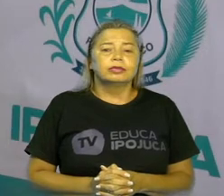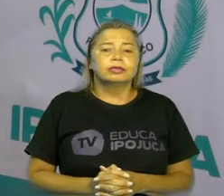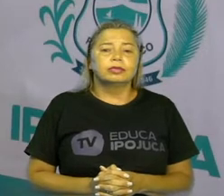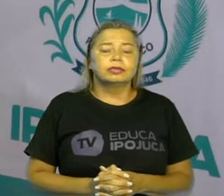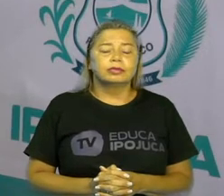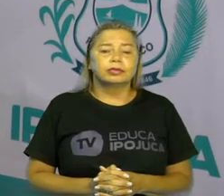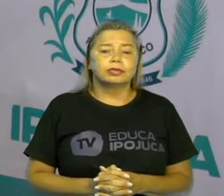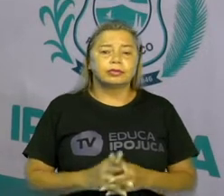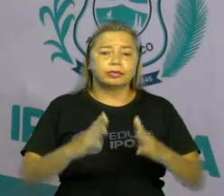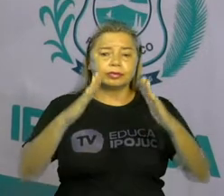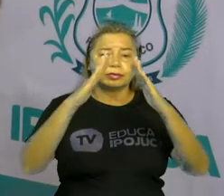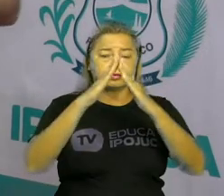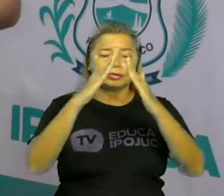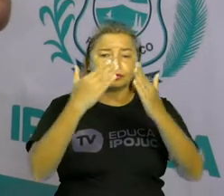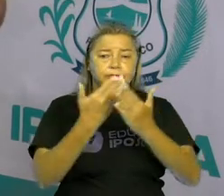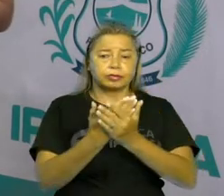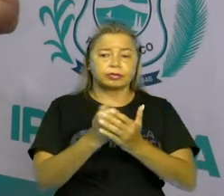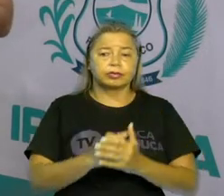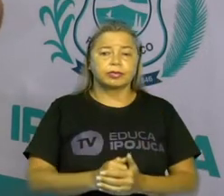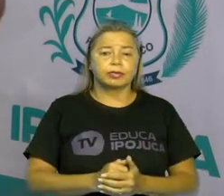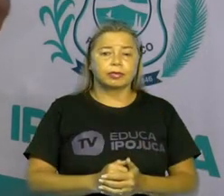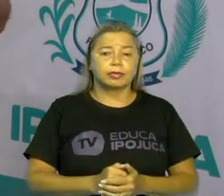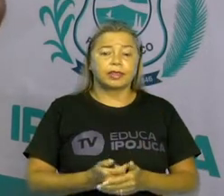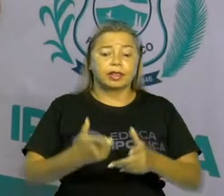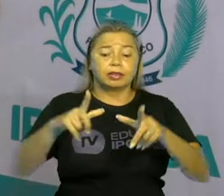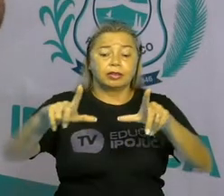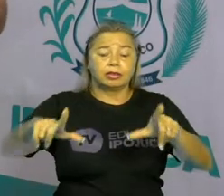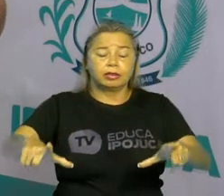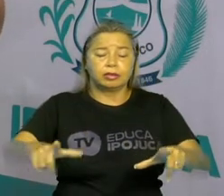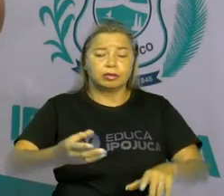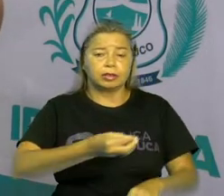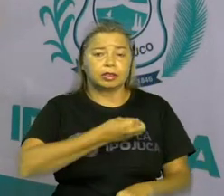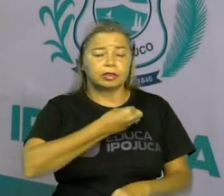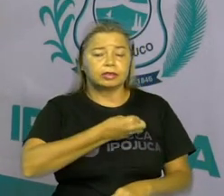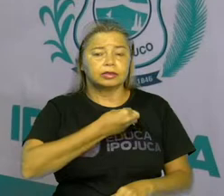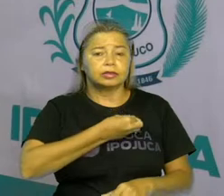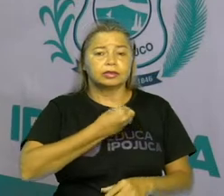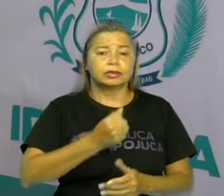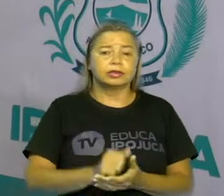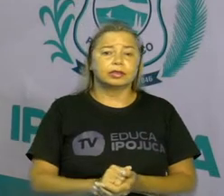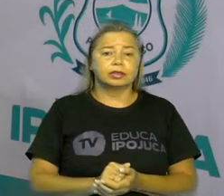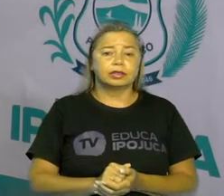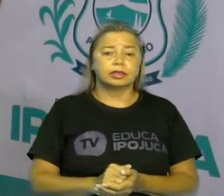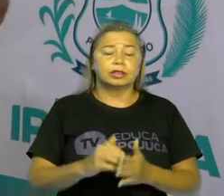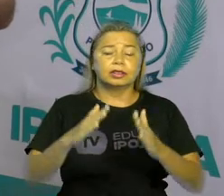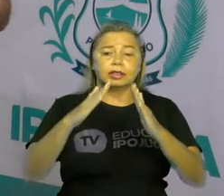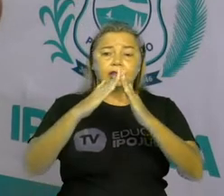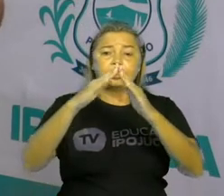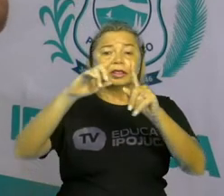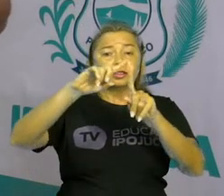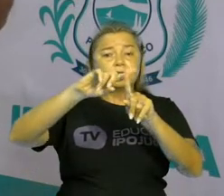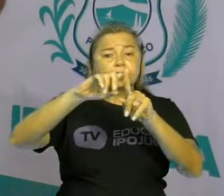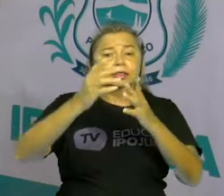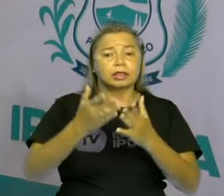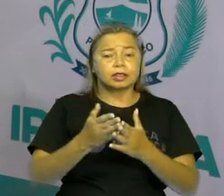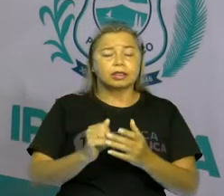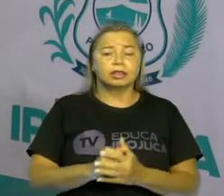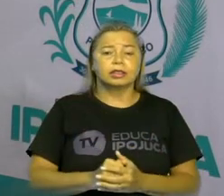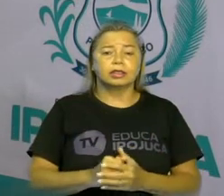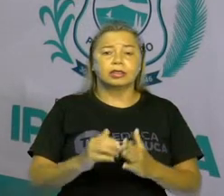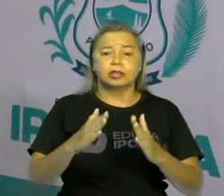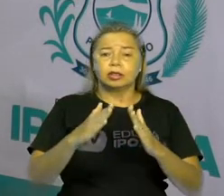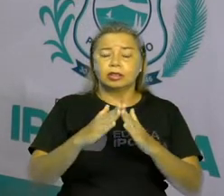Bom, a escola é um espaço de vivência, como eu já falei anteriormente. A igreja que vocês frequentam pode